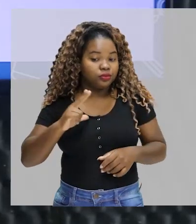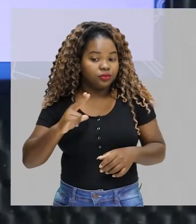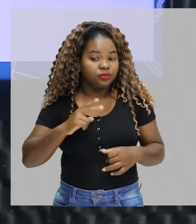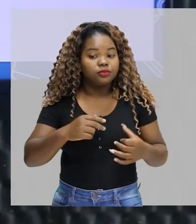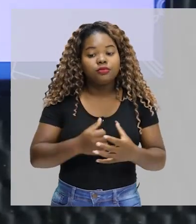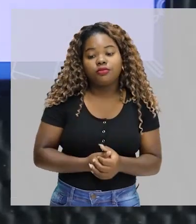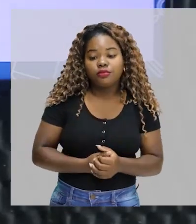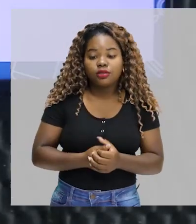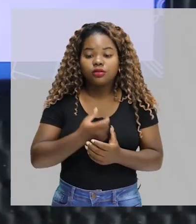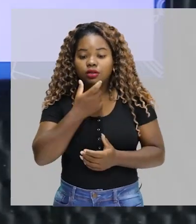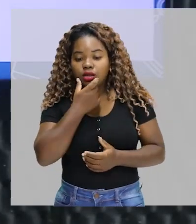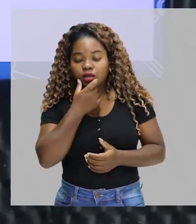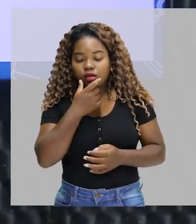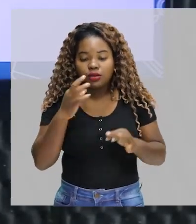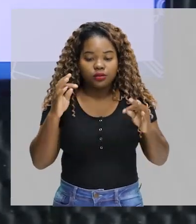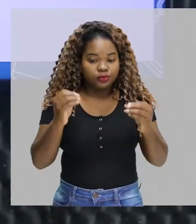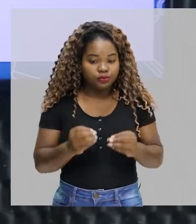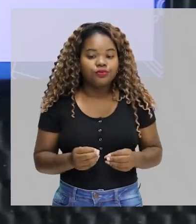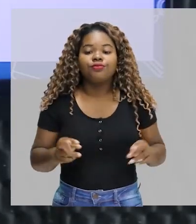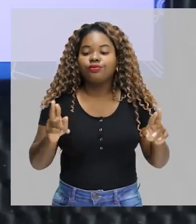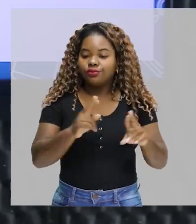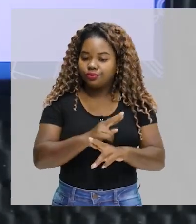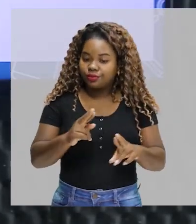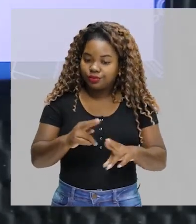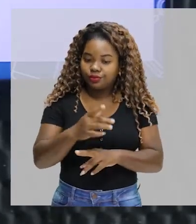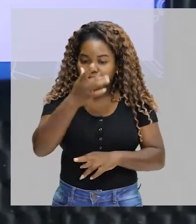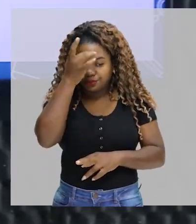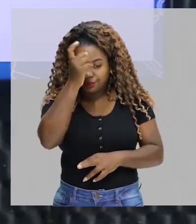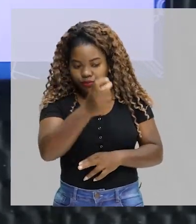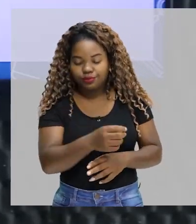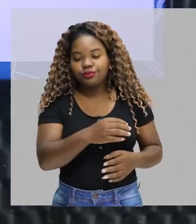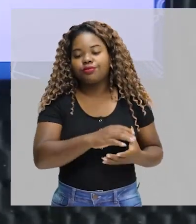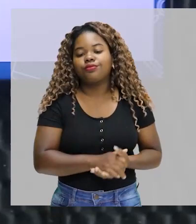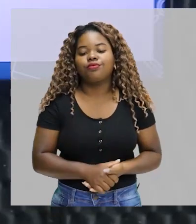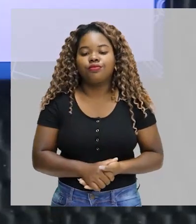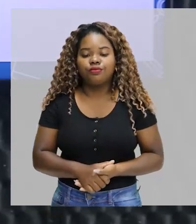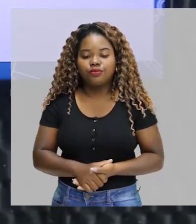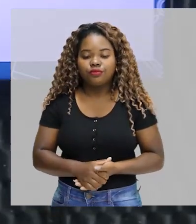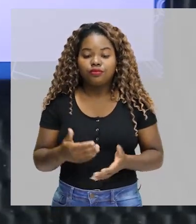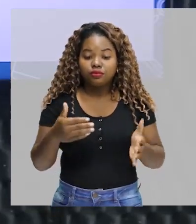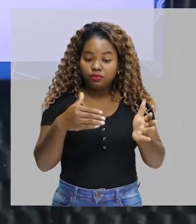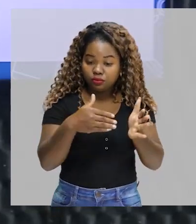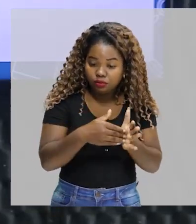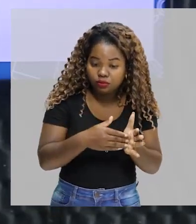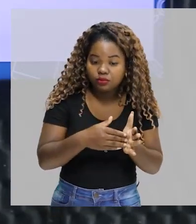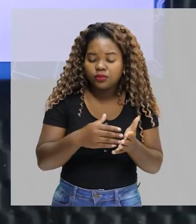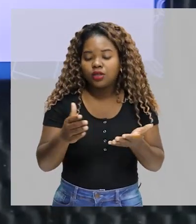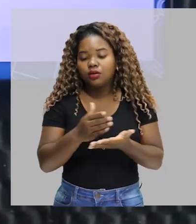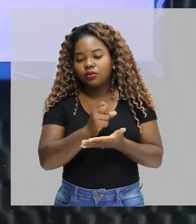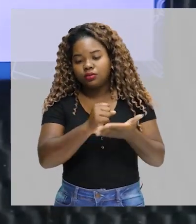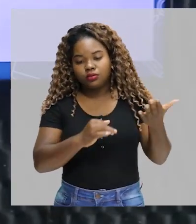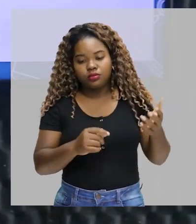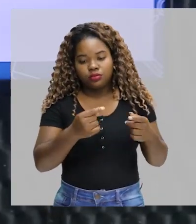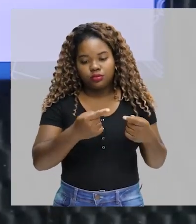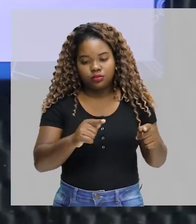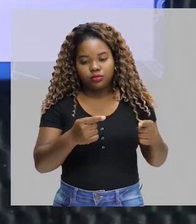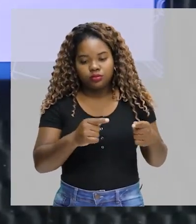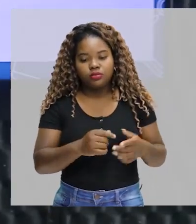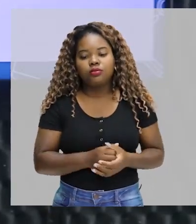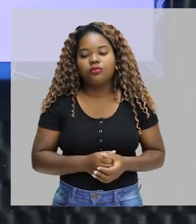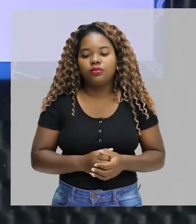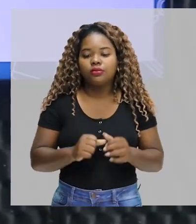bom? Todos eles fazem referência às pessoas do discurso, tá? Por fim, a gente faz alguns exercícios de gramática,